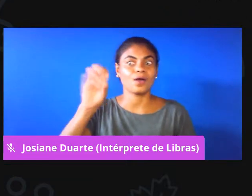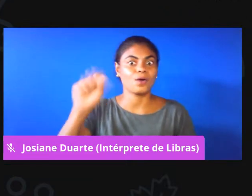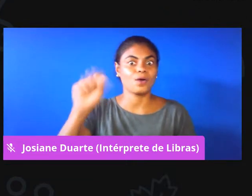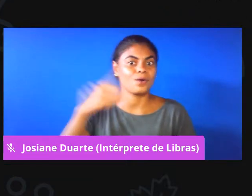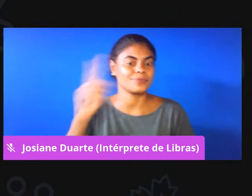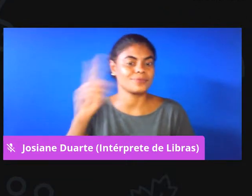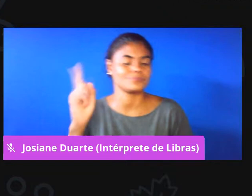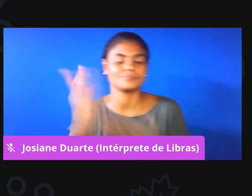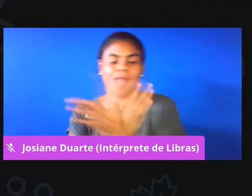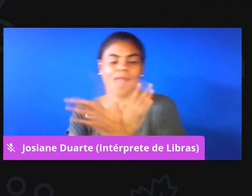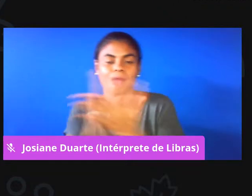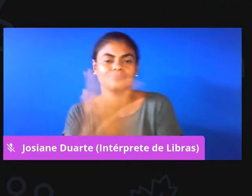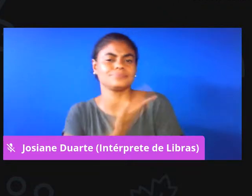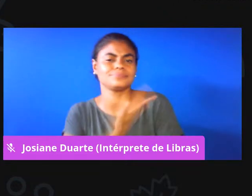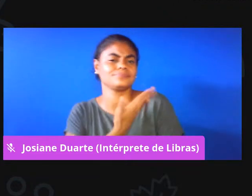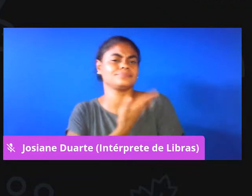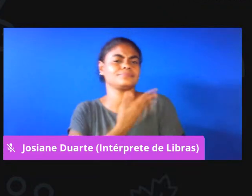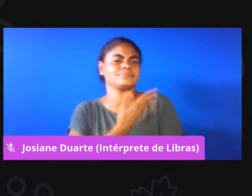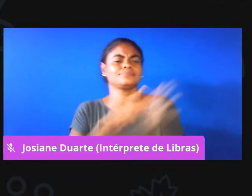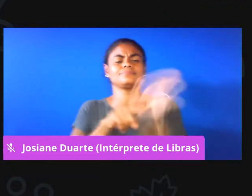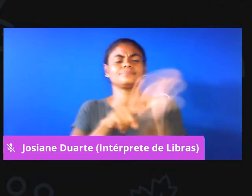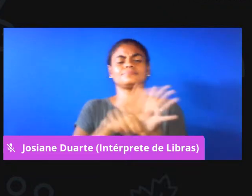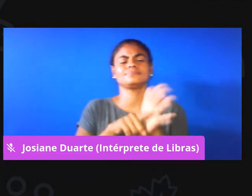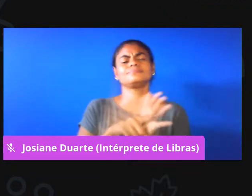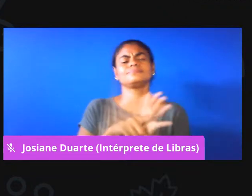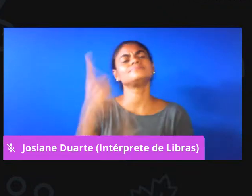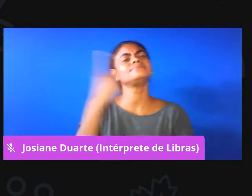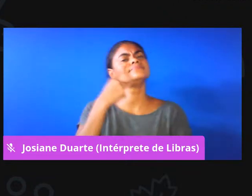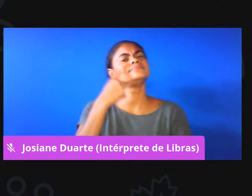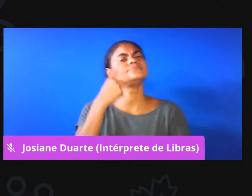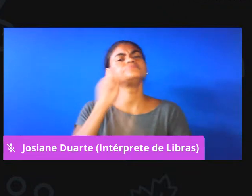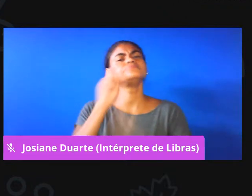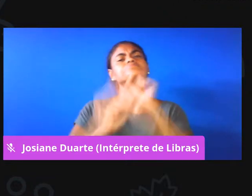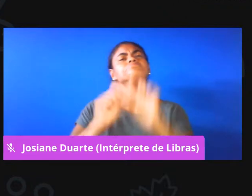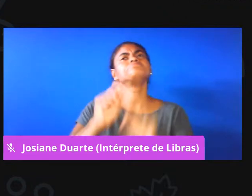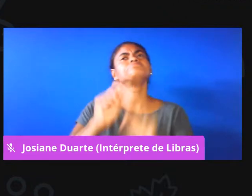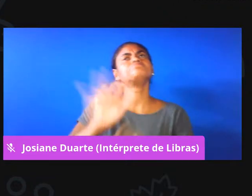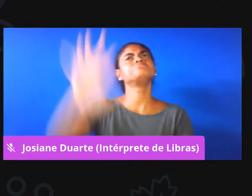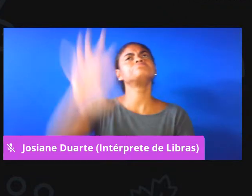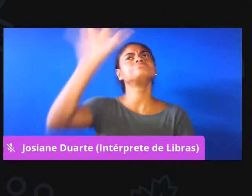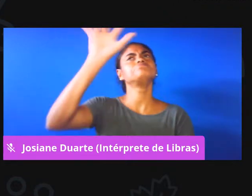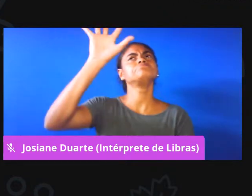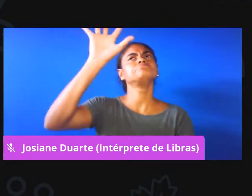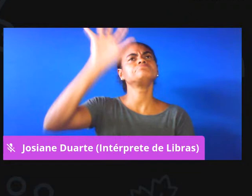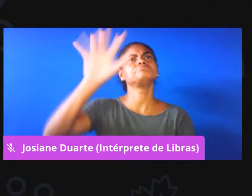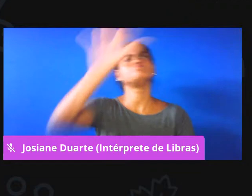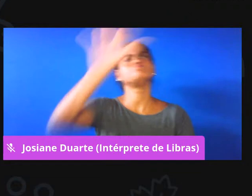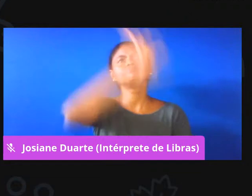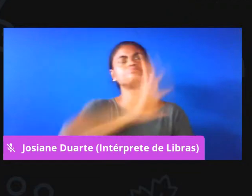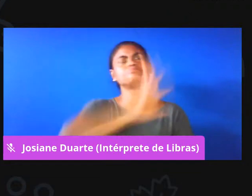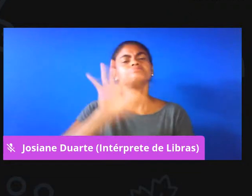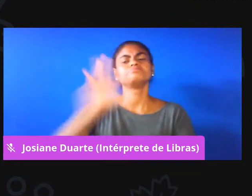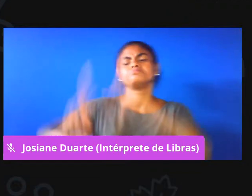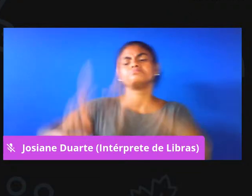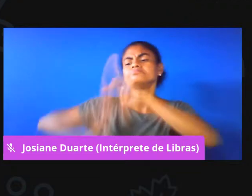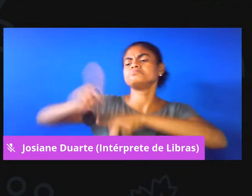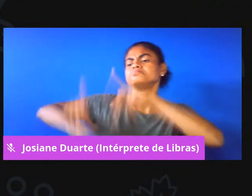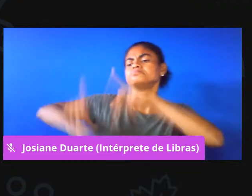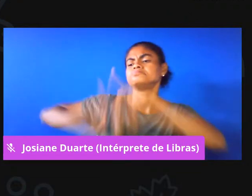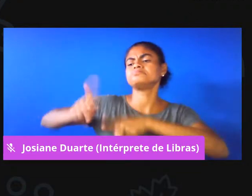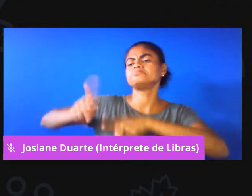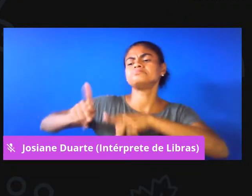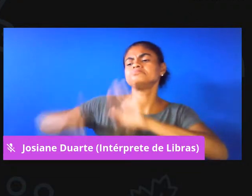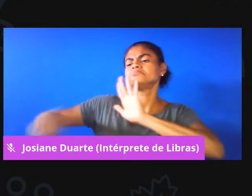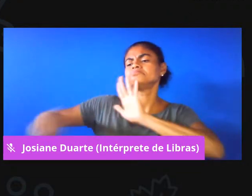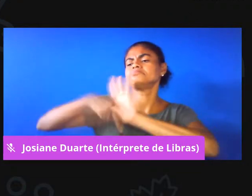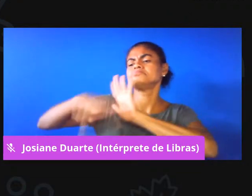o que é regional, o que é popular, o que é a criatividade não só dos autores, dos seus personagens, mas do povo em geral,